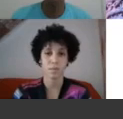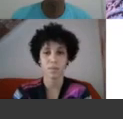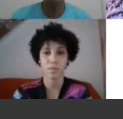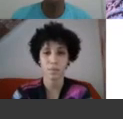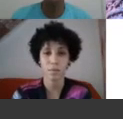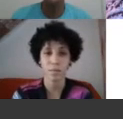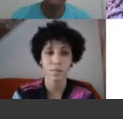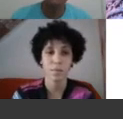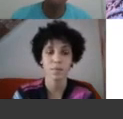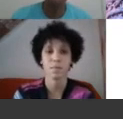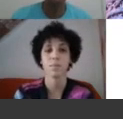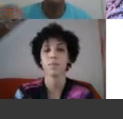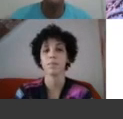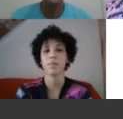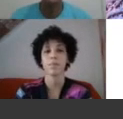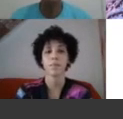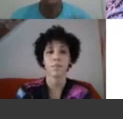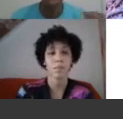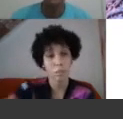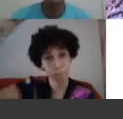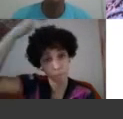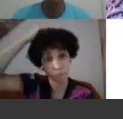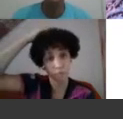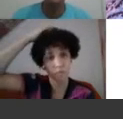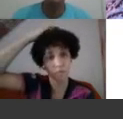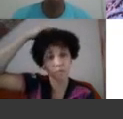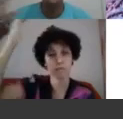praticamente 18 meses, entre encontros, seminários,